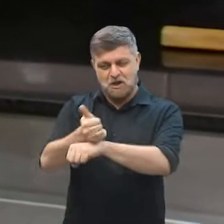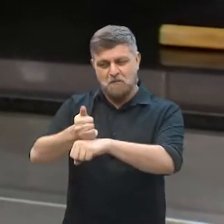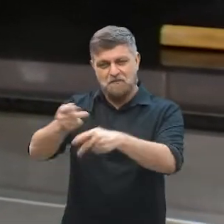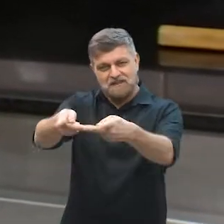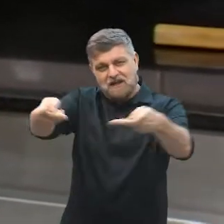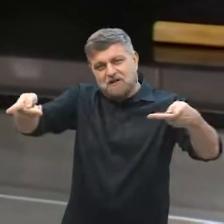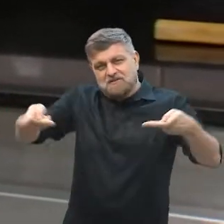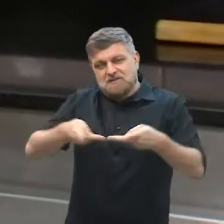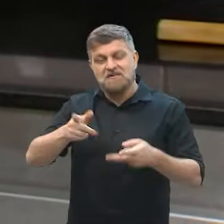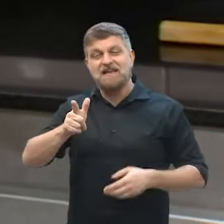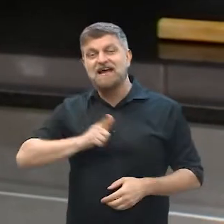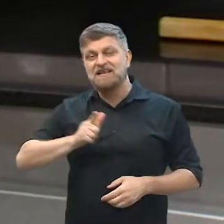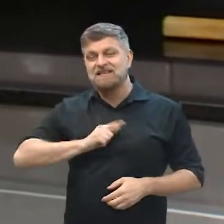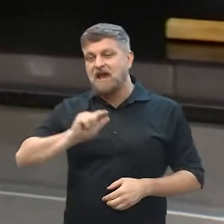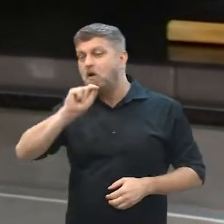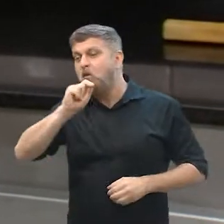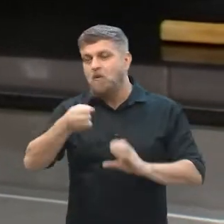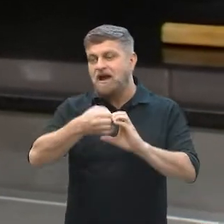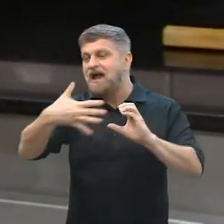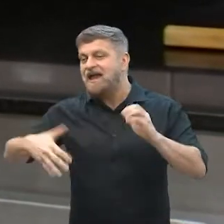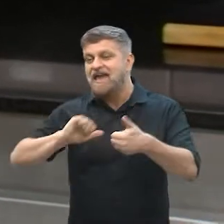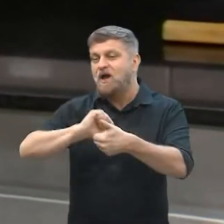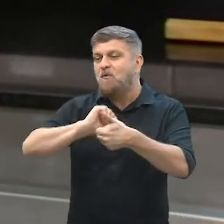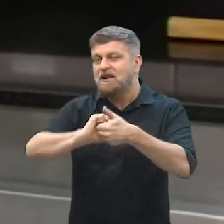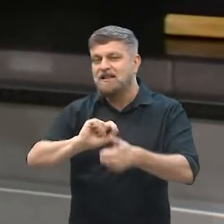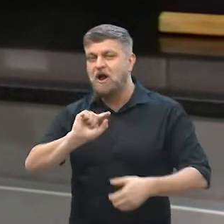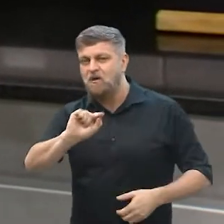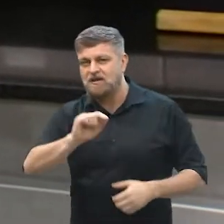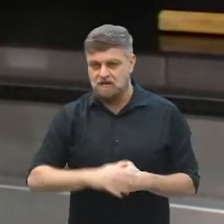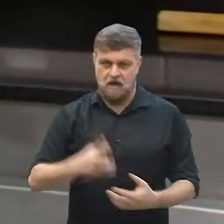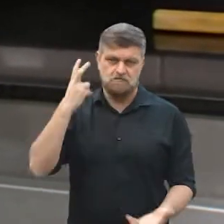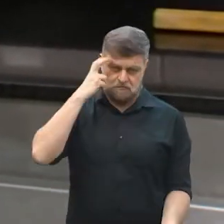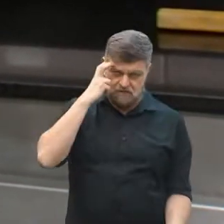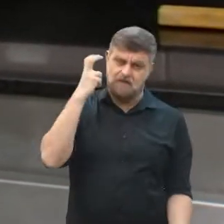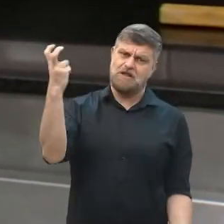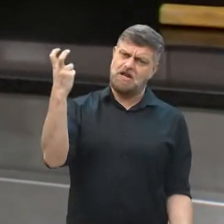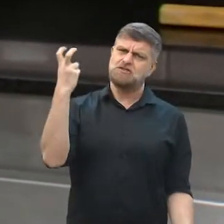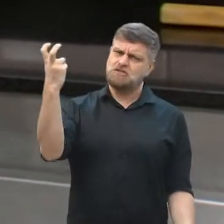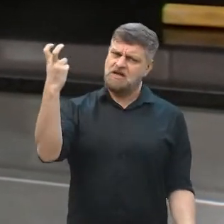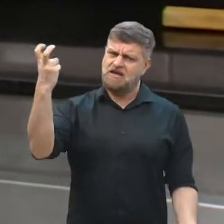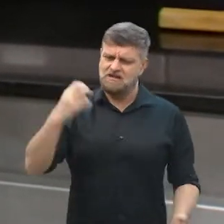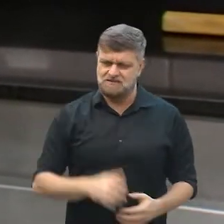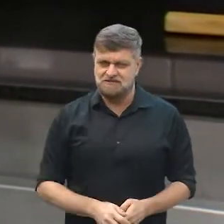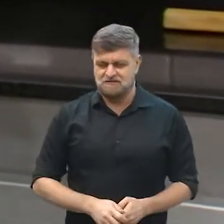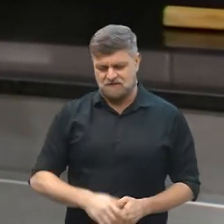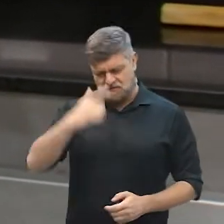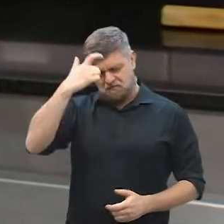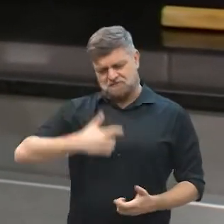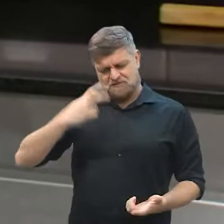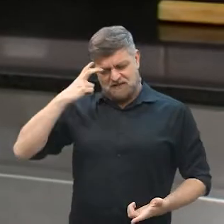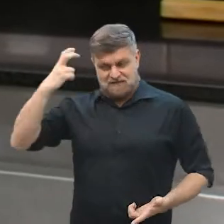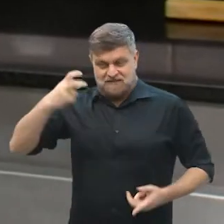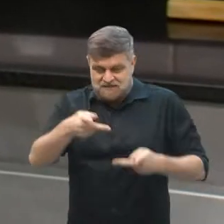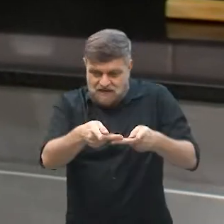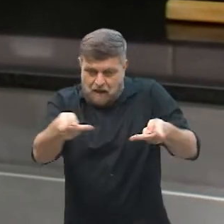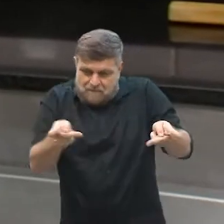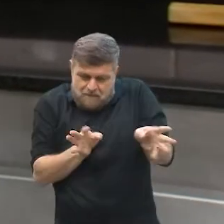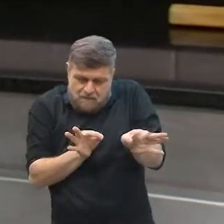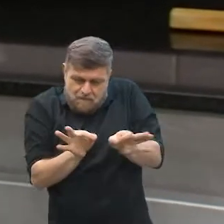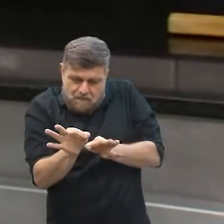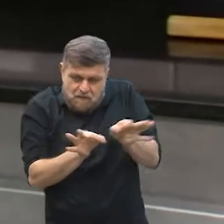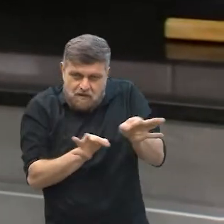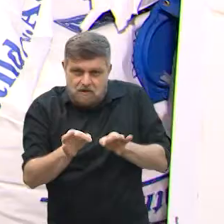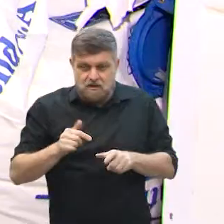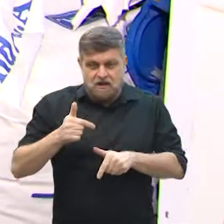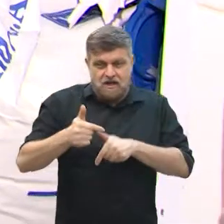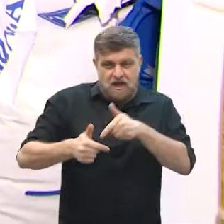ter, o que você destaca? A principal qualidade? Ah, o cara tem que ser inteligente, né? Tem que ser inteligente na pizza, porque é um